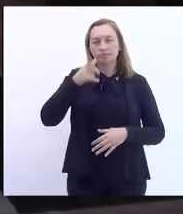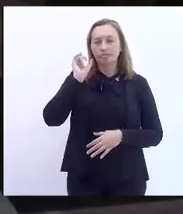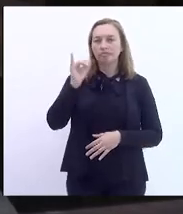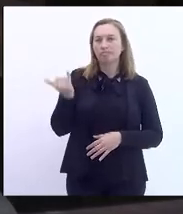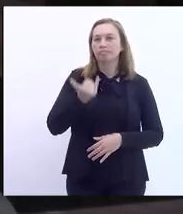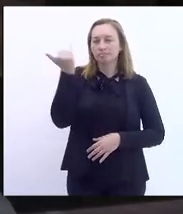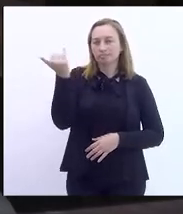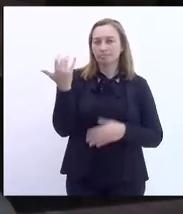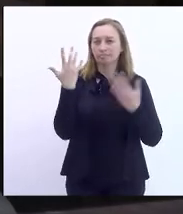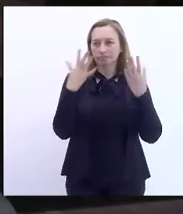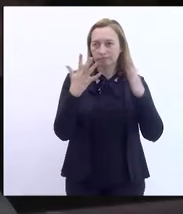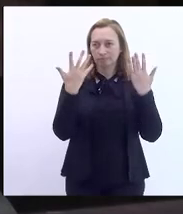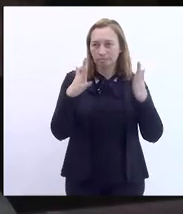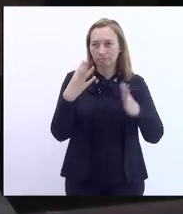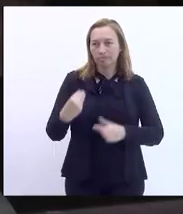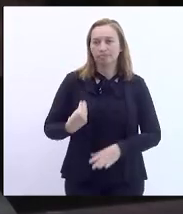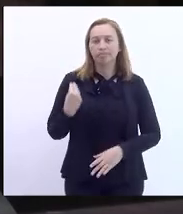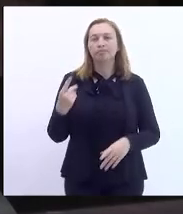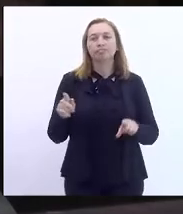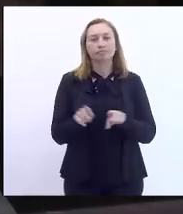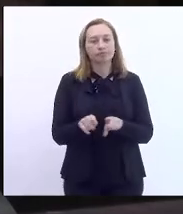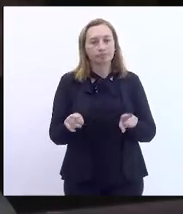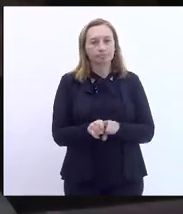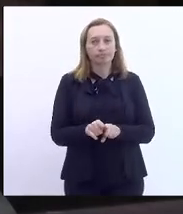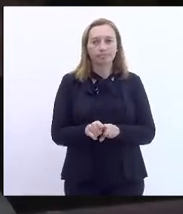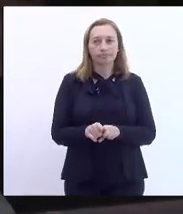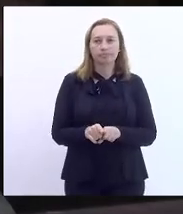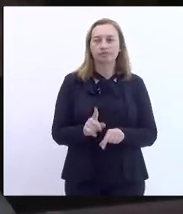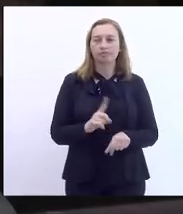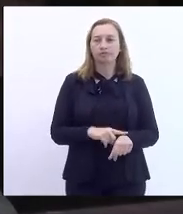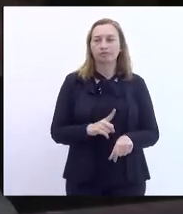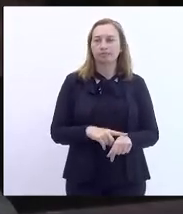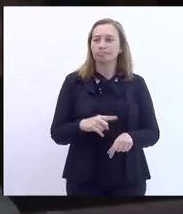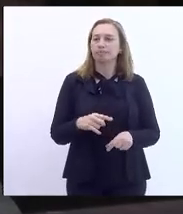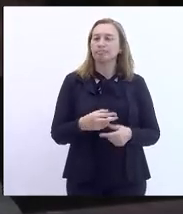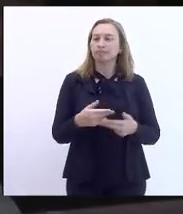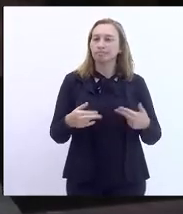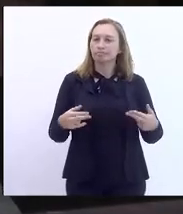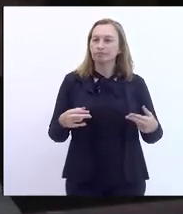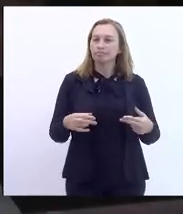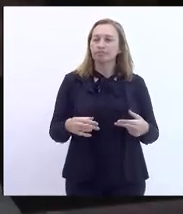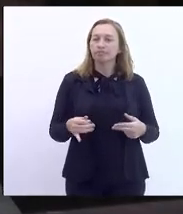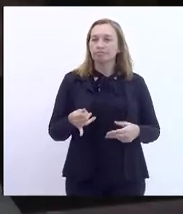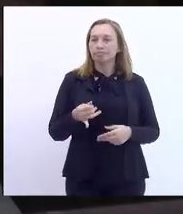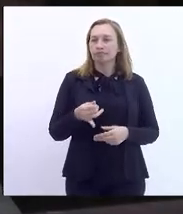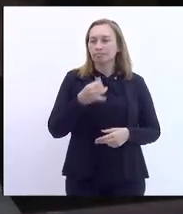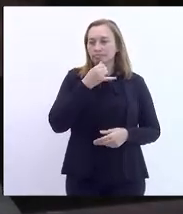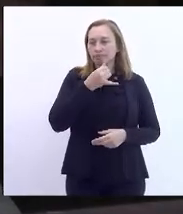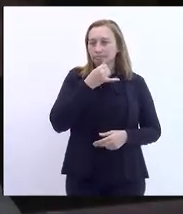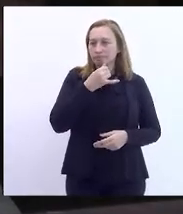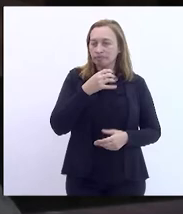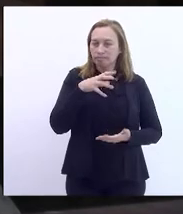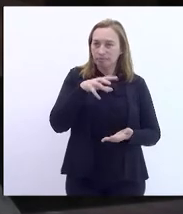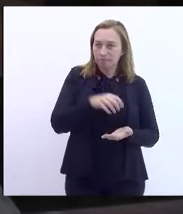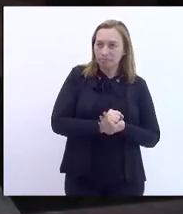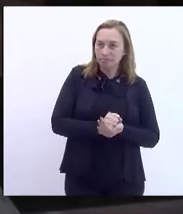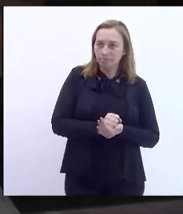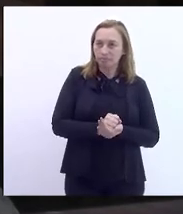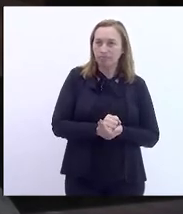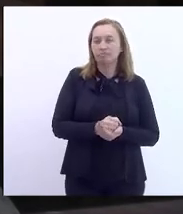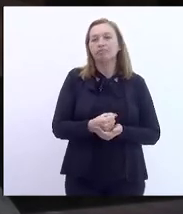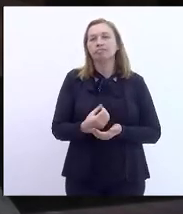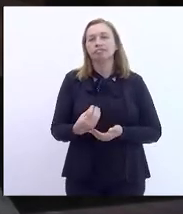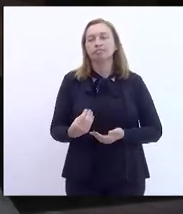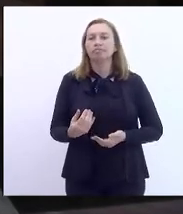agente celebrar a vida também né em meio a tantas tantas situações então deixar registrado aqui que foi ele ver se ela